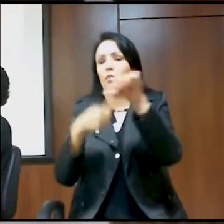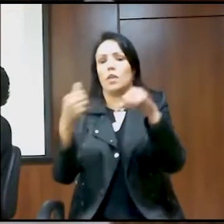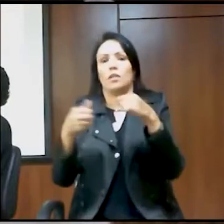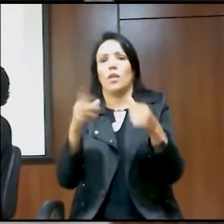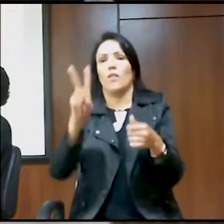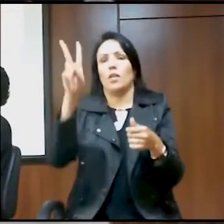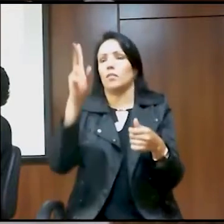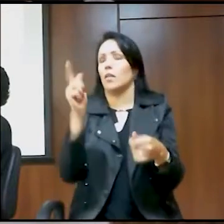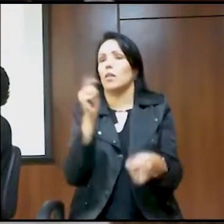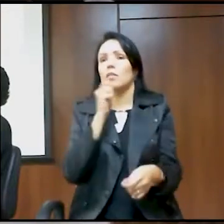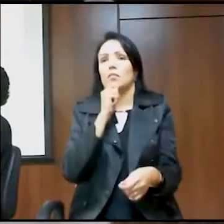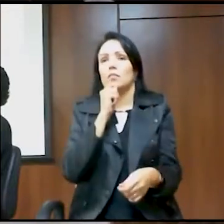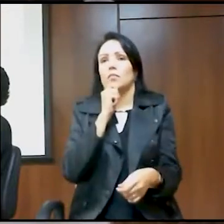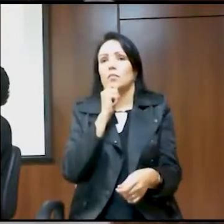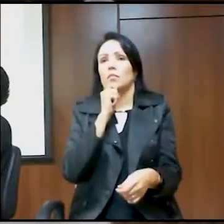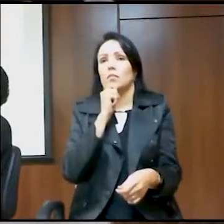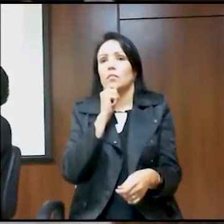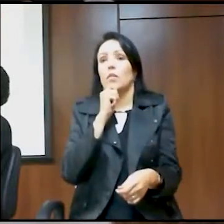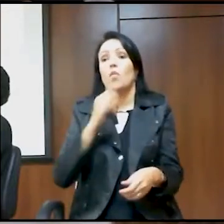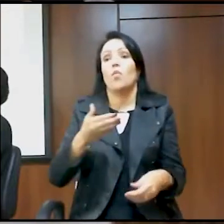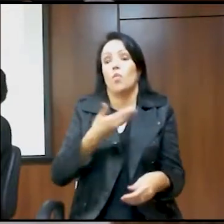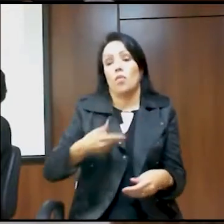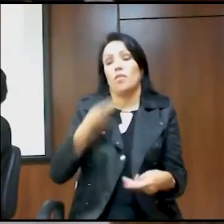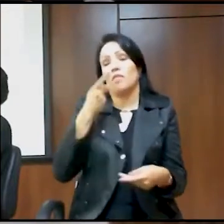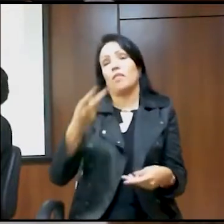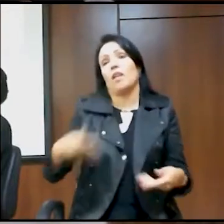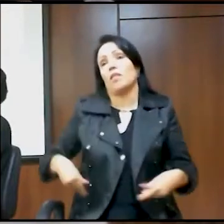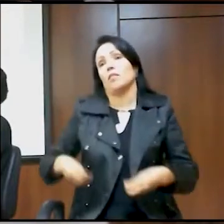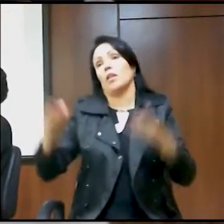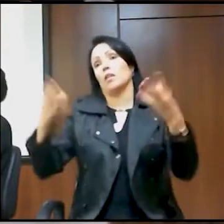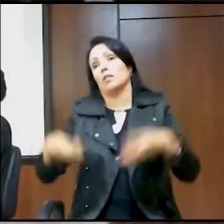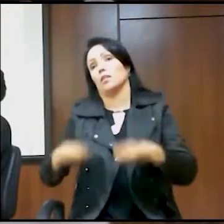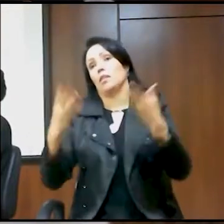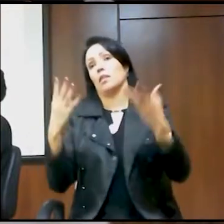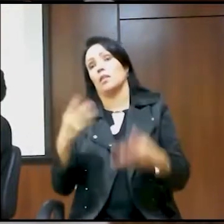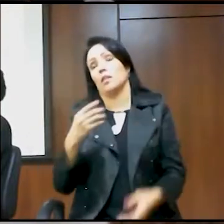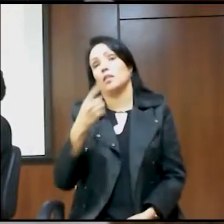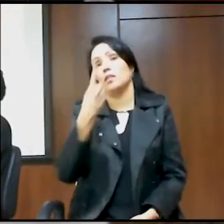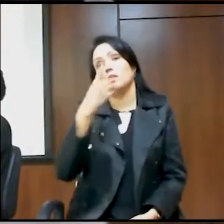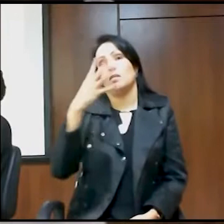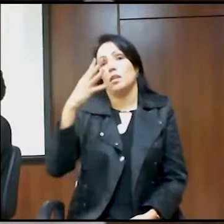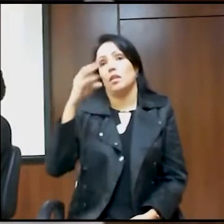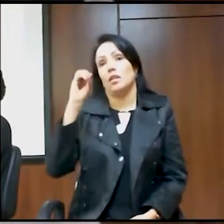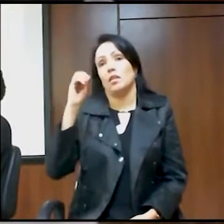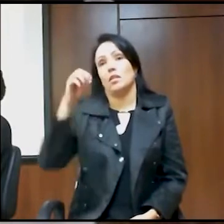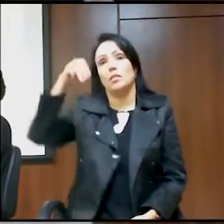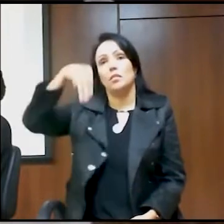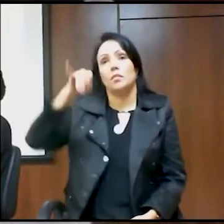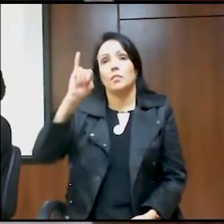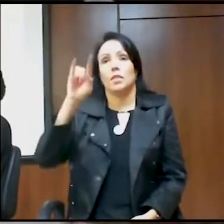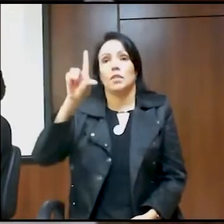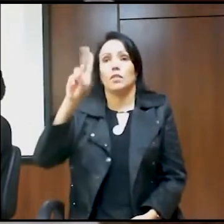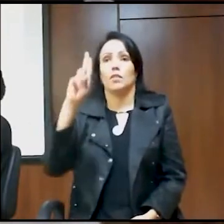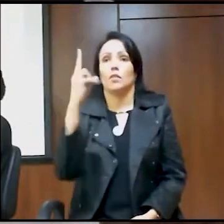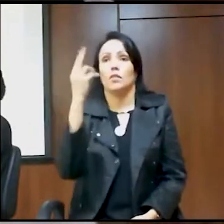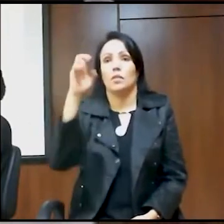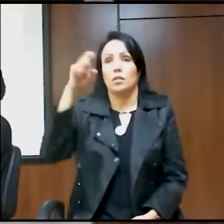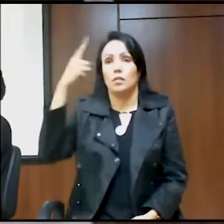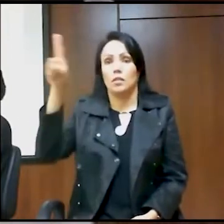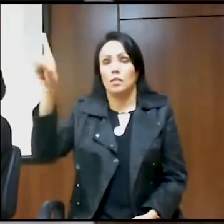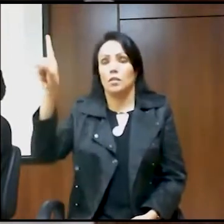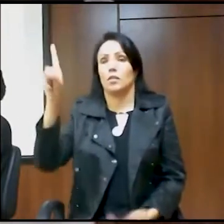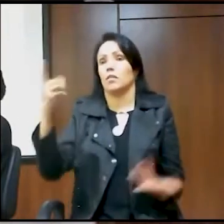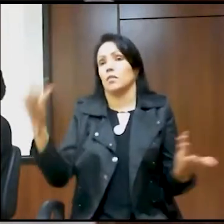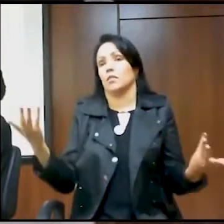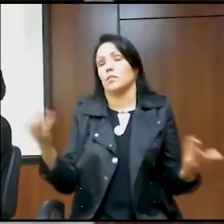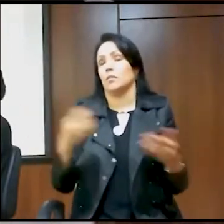tempo inteiro joga na nossa cara que está gastando 150, 140 milhões por ano com esse auxílio